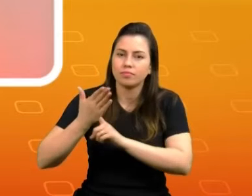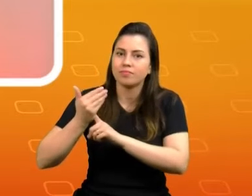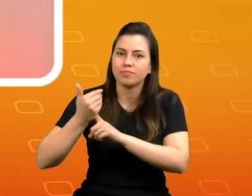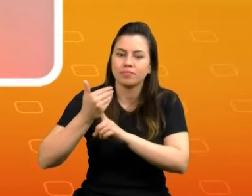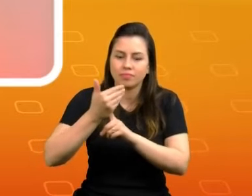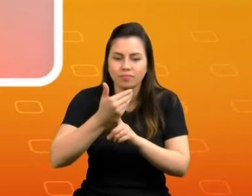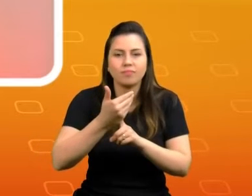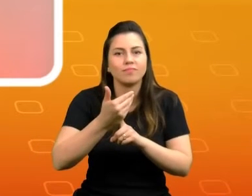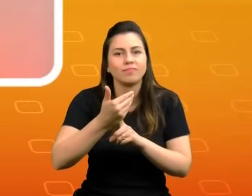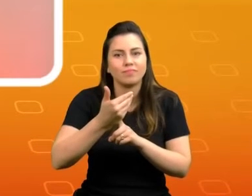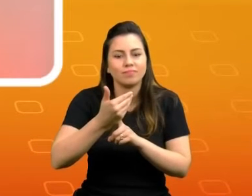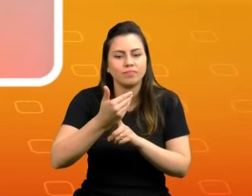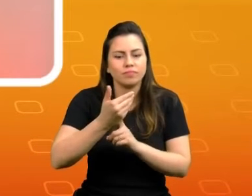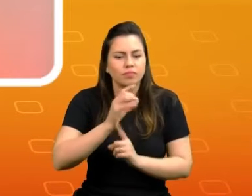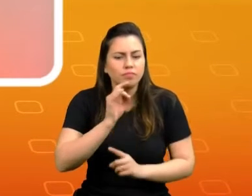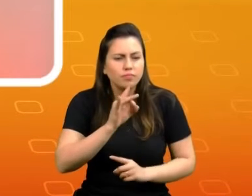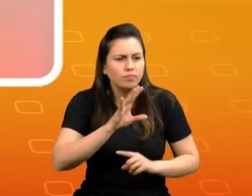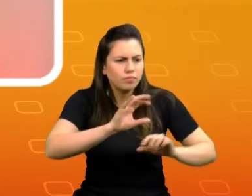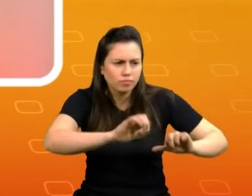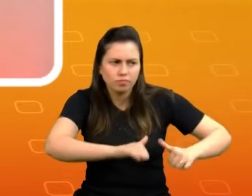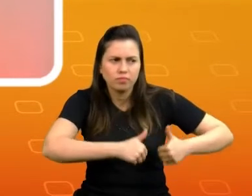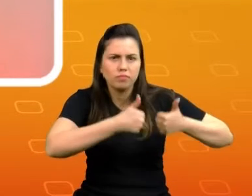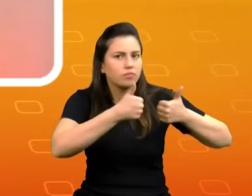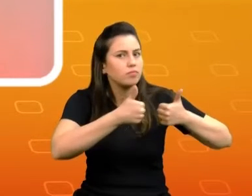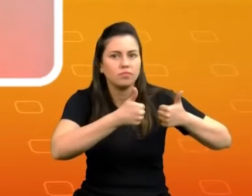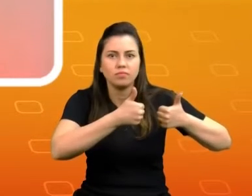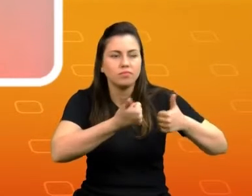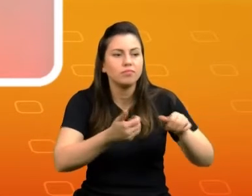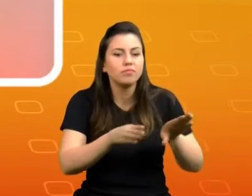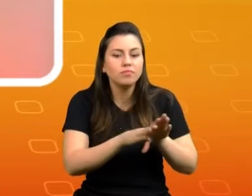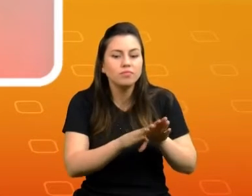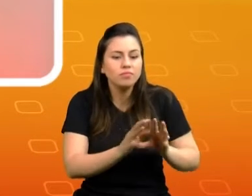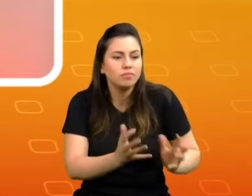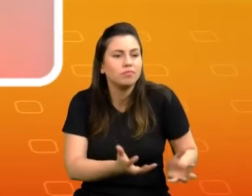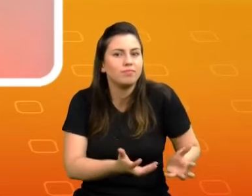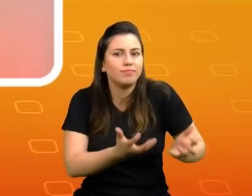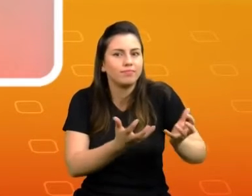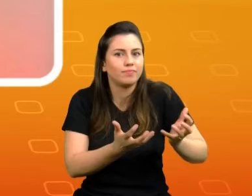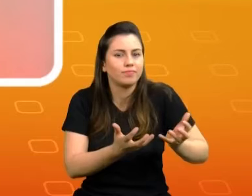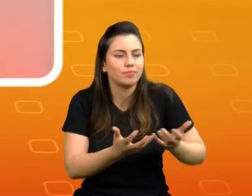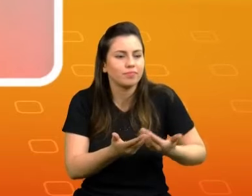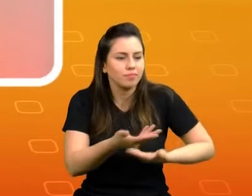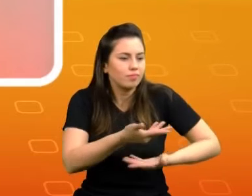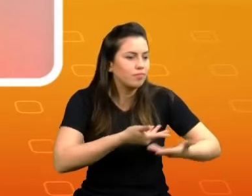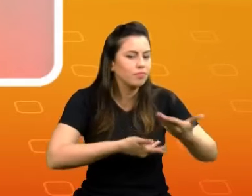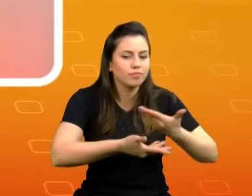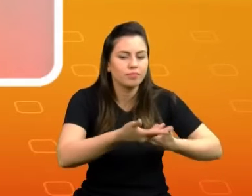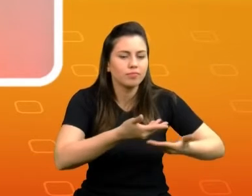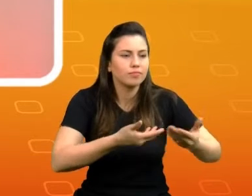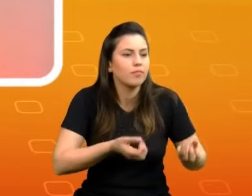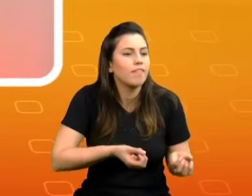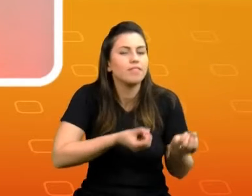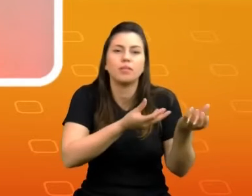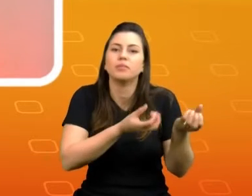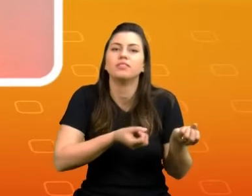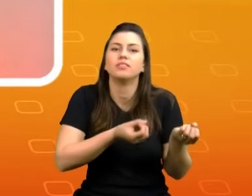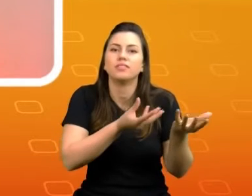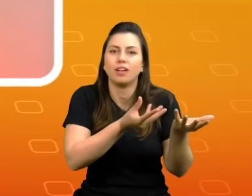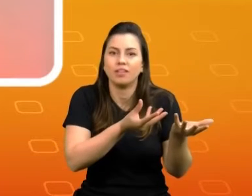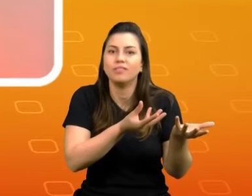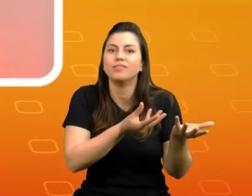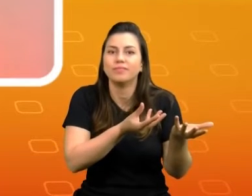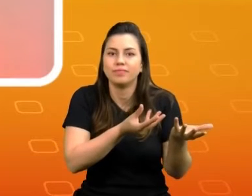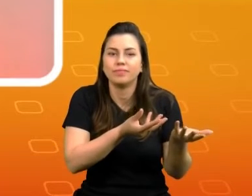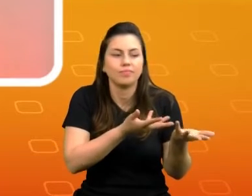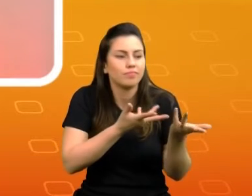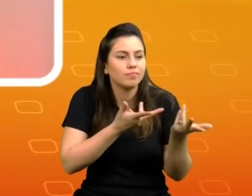feitas não só para melhoria do que já existe mas para como que a gente vai aumentar a capacidade de levar informação de como que